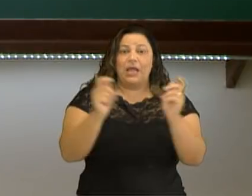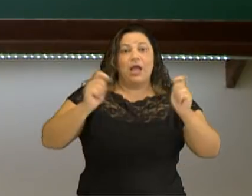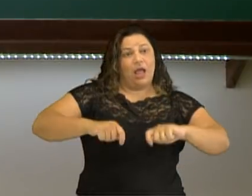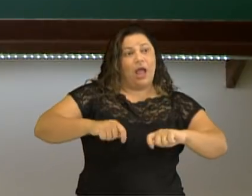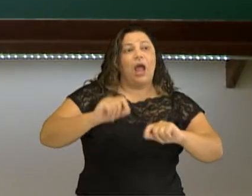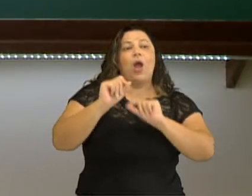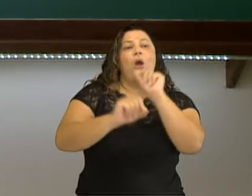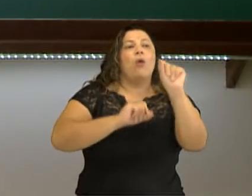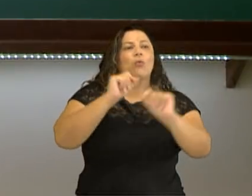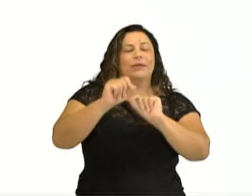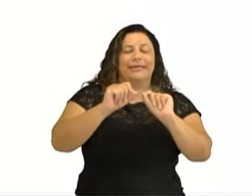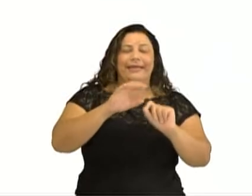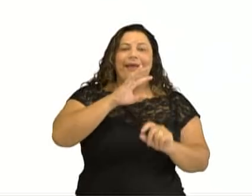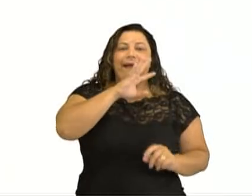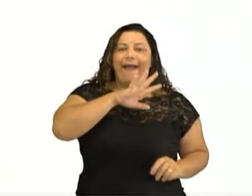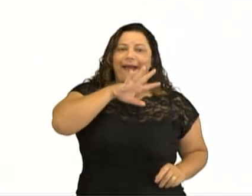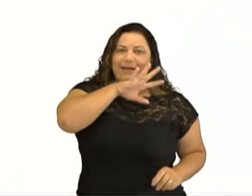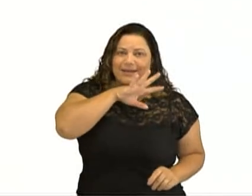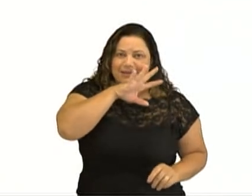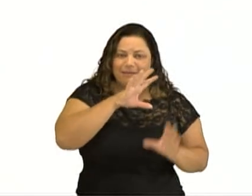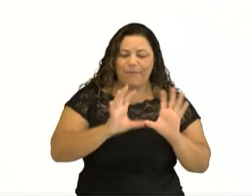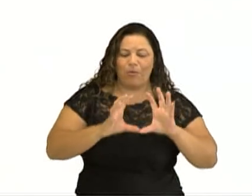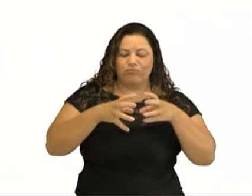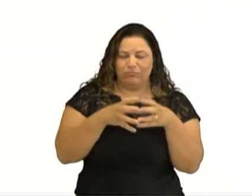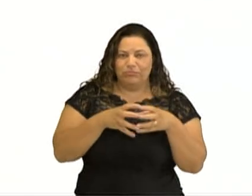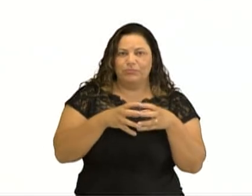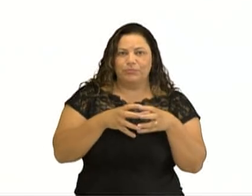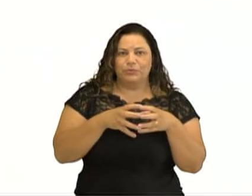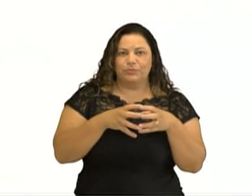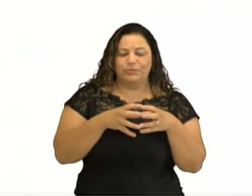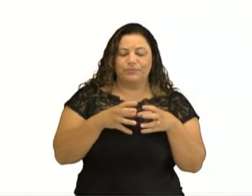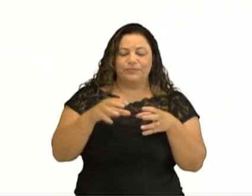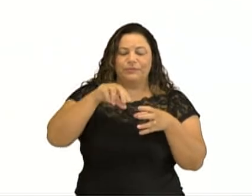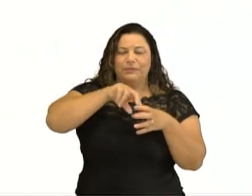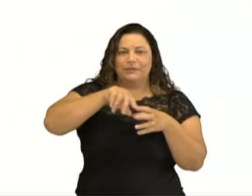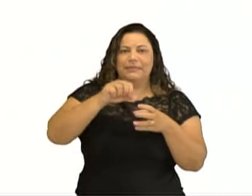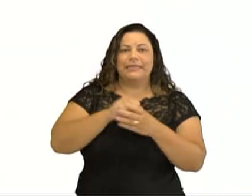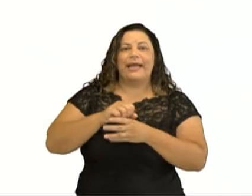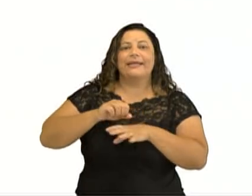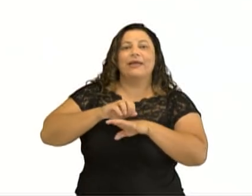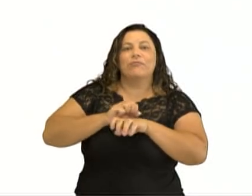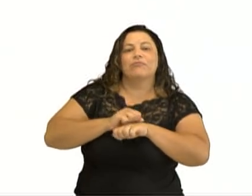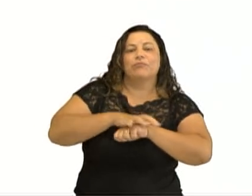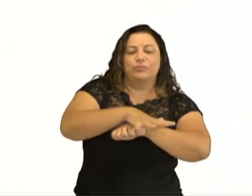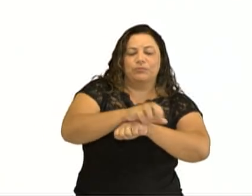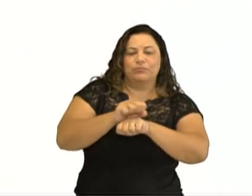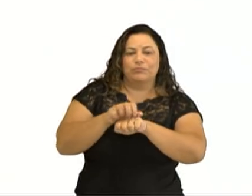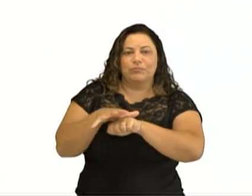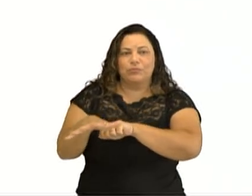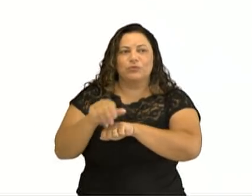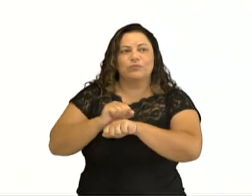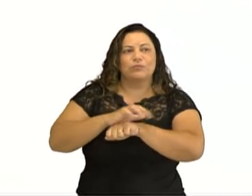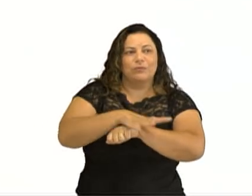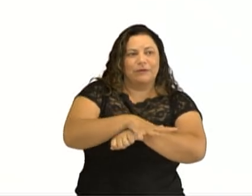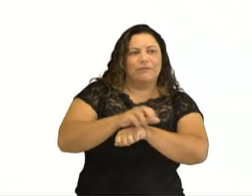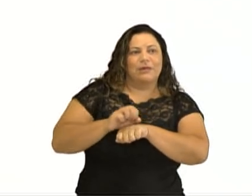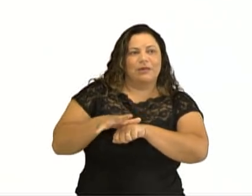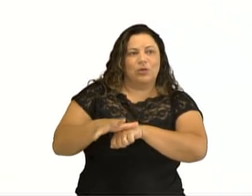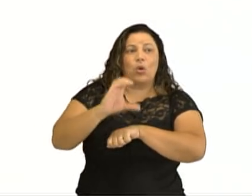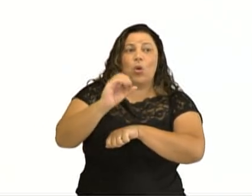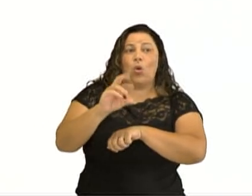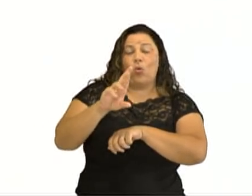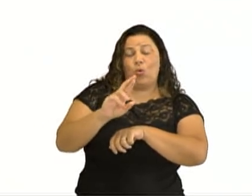reino animal. Dentro desse reino tem vários filos. Nós pertencemos ao filo dos cordados, que